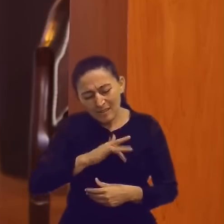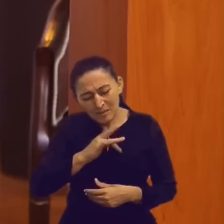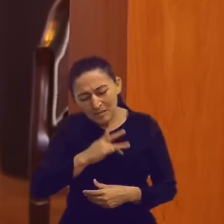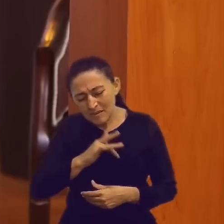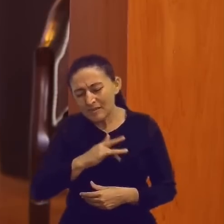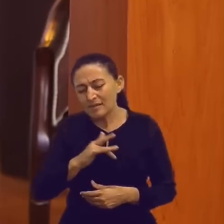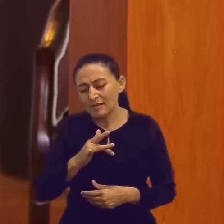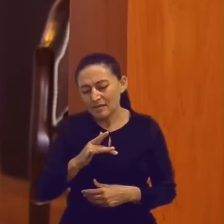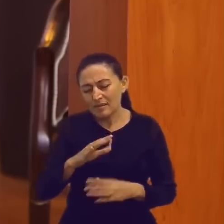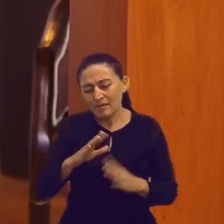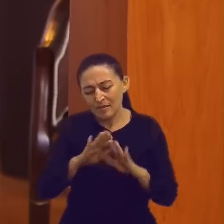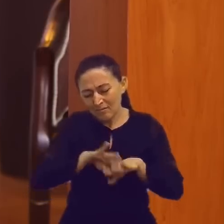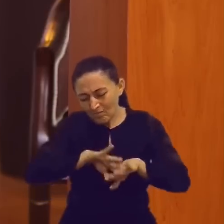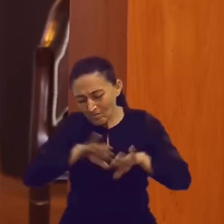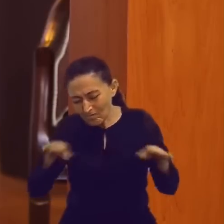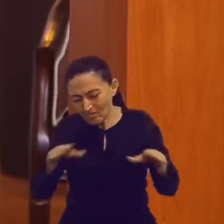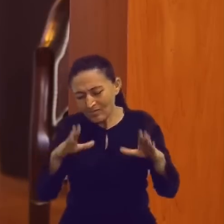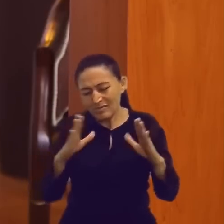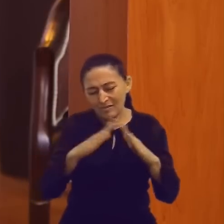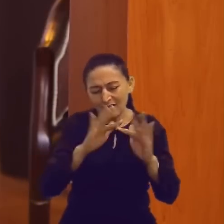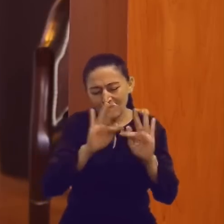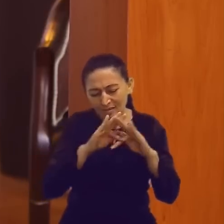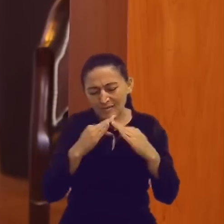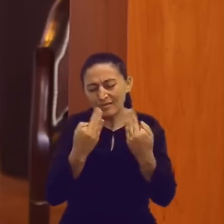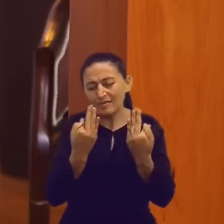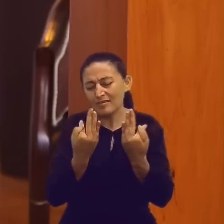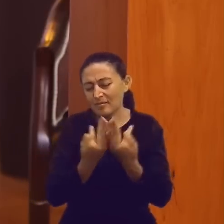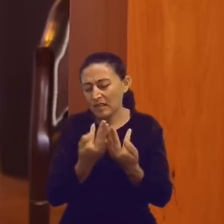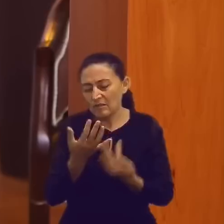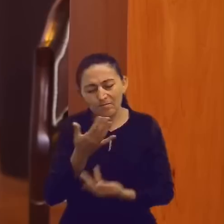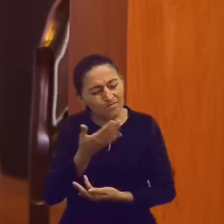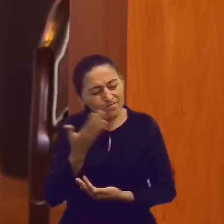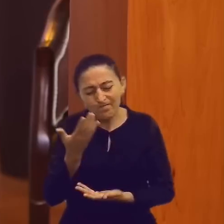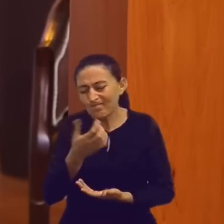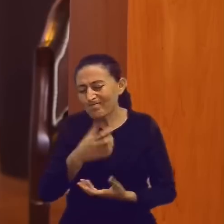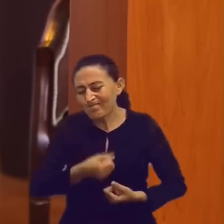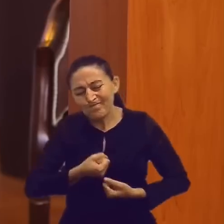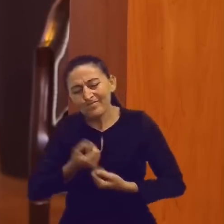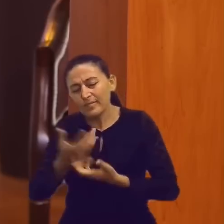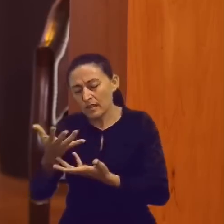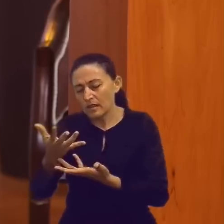divididos, onde algumas pessoas ainda não entregaram suas vidas a Ti.